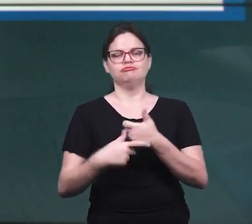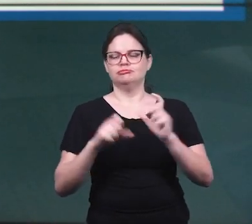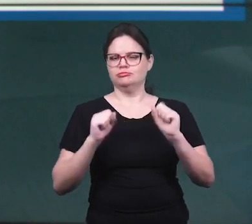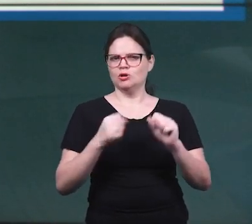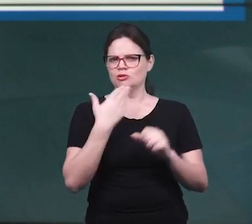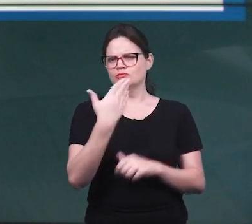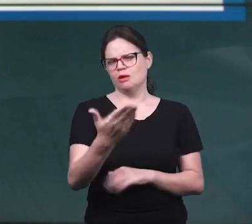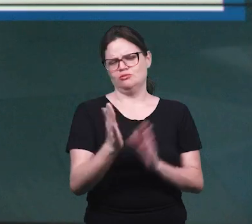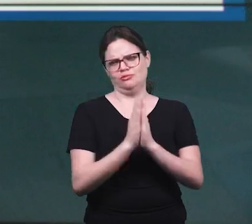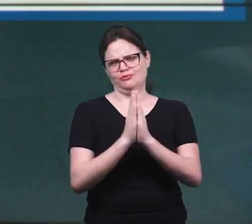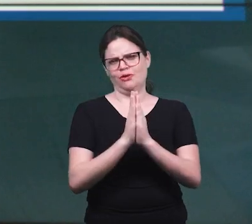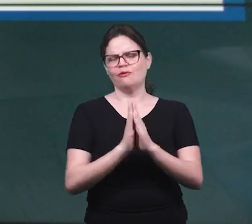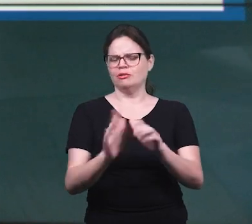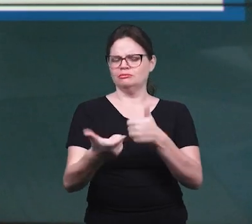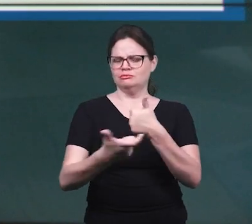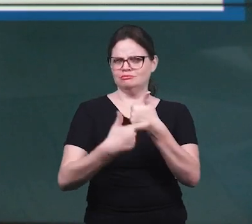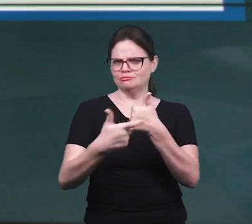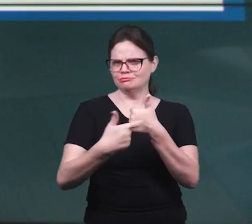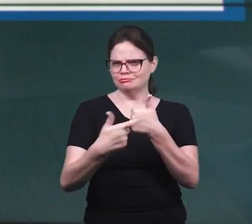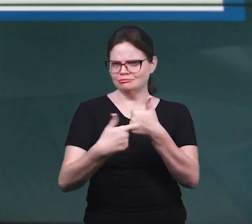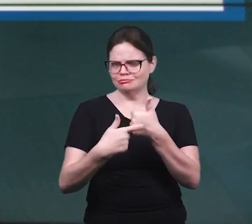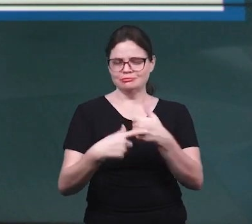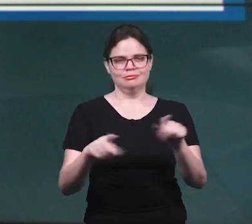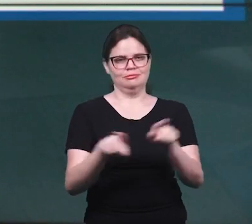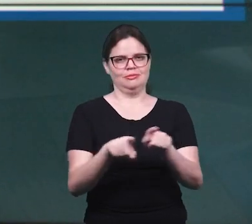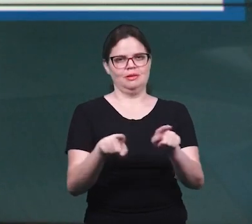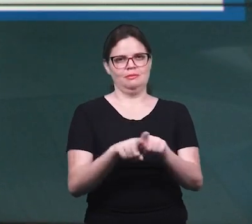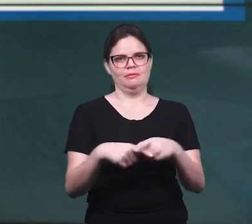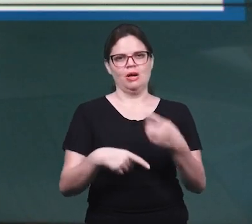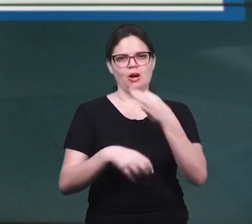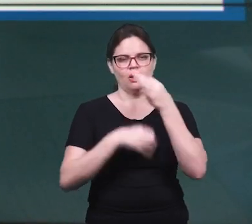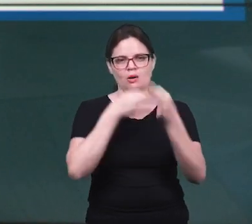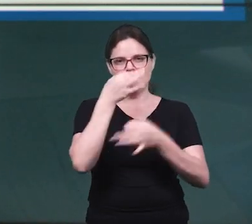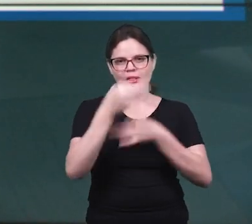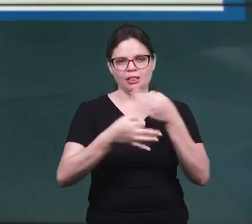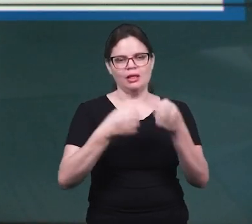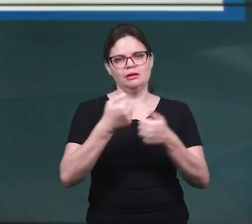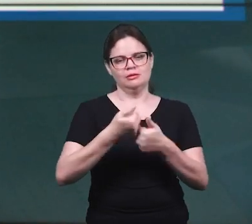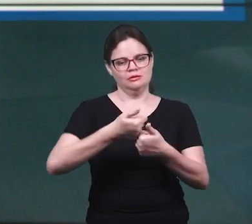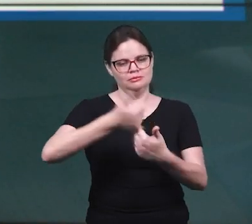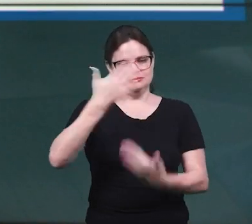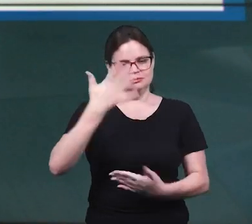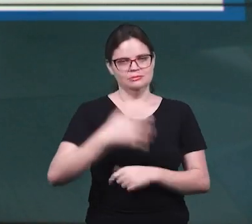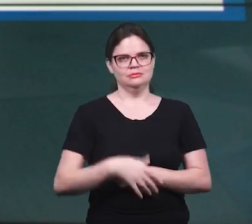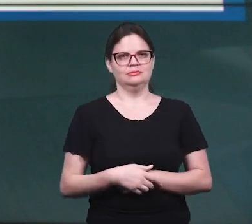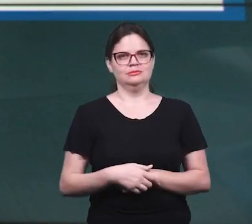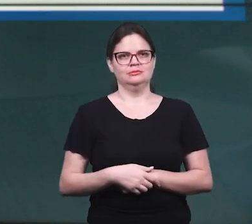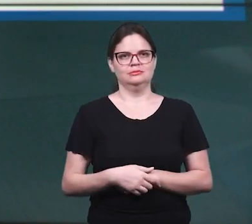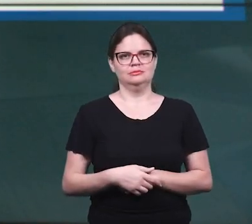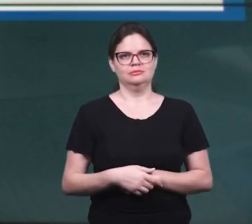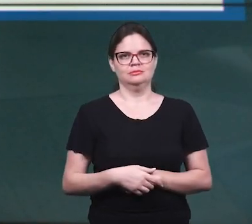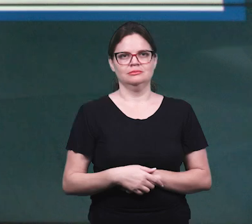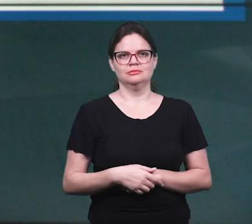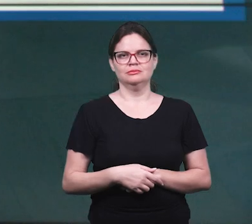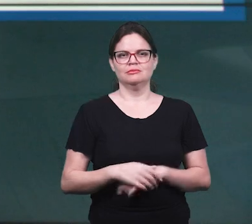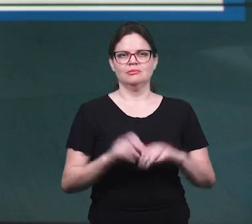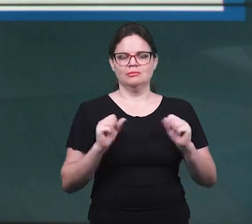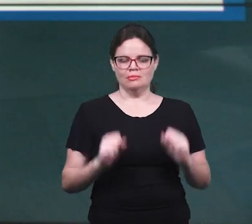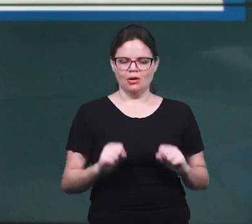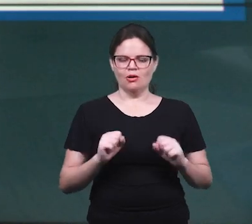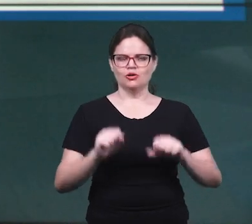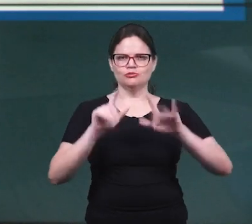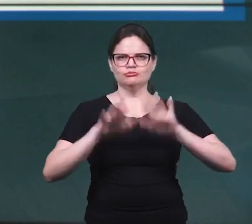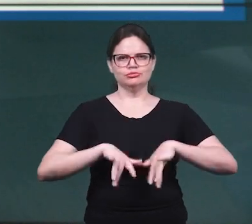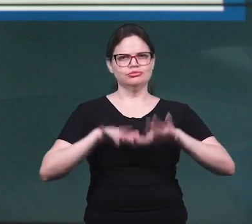isso, dá o seu like, claro, se você gostou, né? Faça o seu